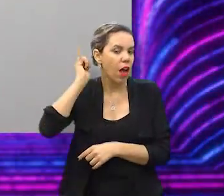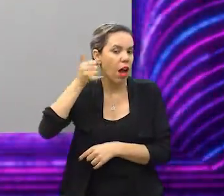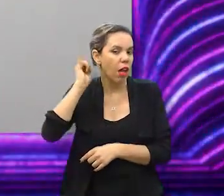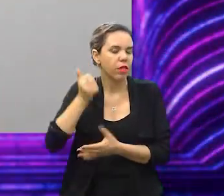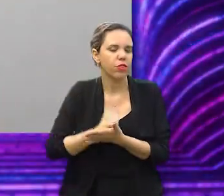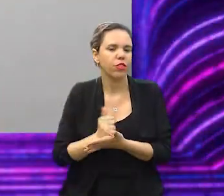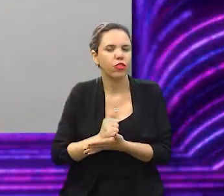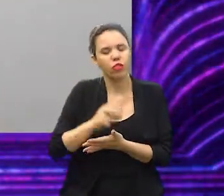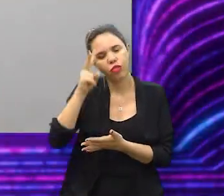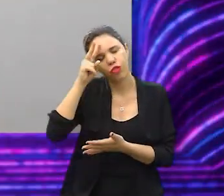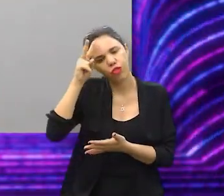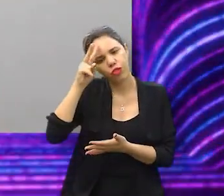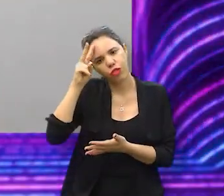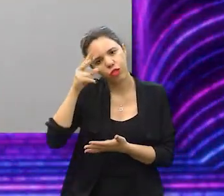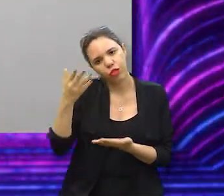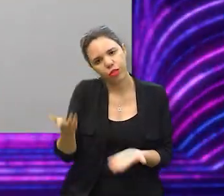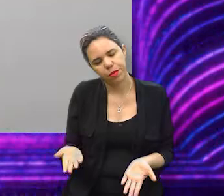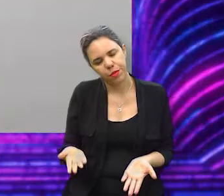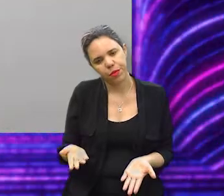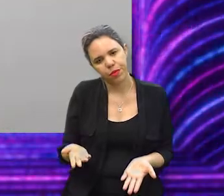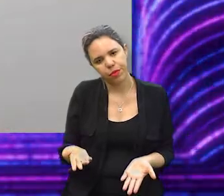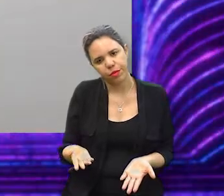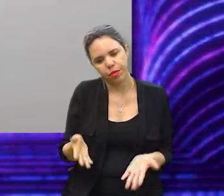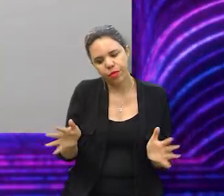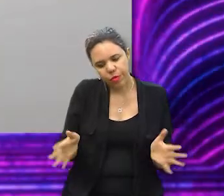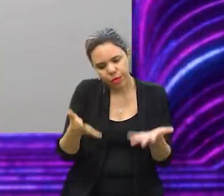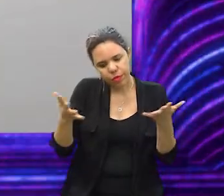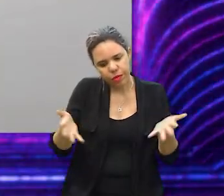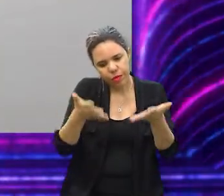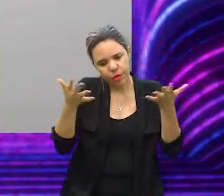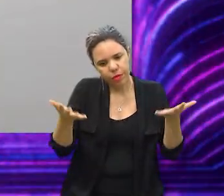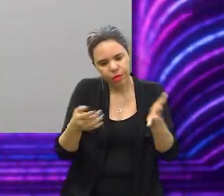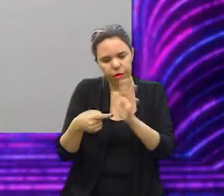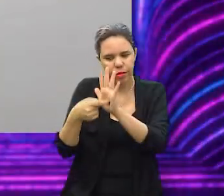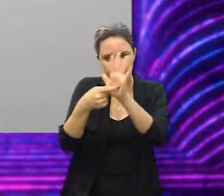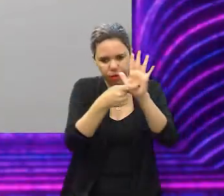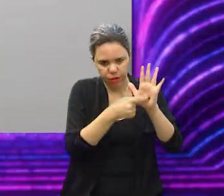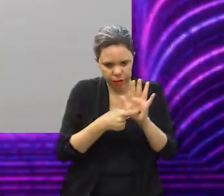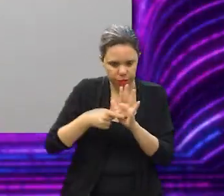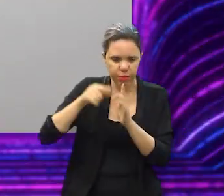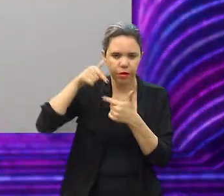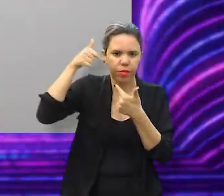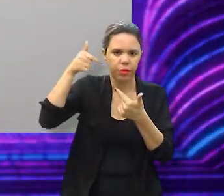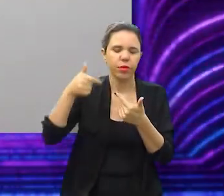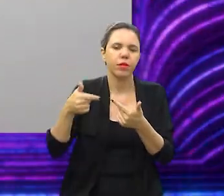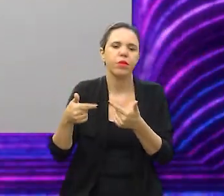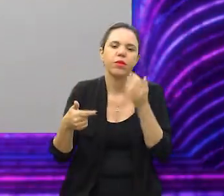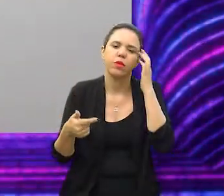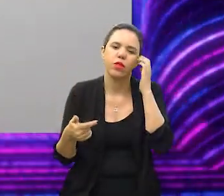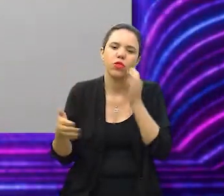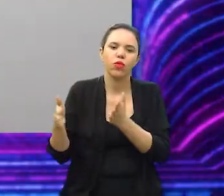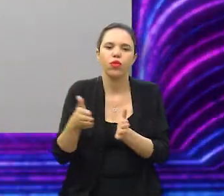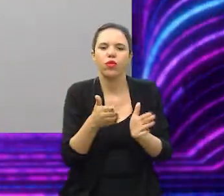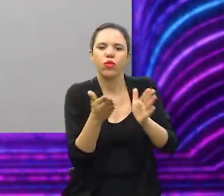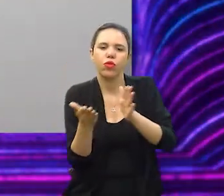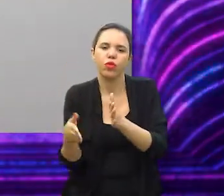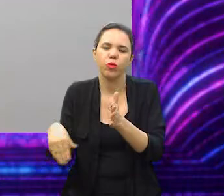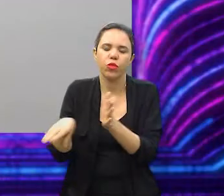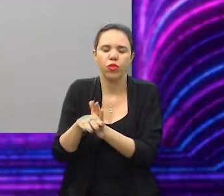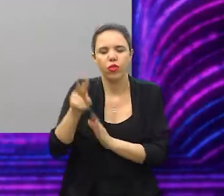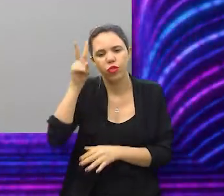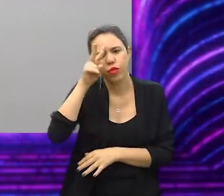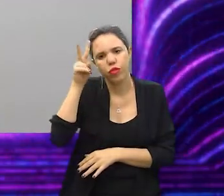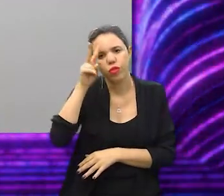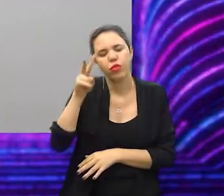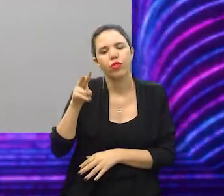que conta a história. Então ele vai cativando, ele vai mostrando ali para os personagens o caminho que deve ser seguido para a história.